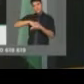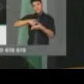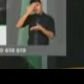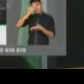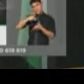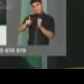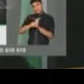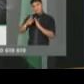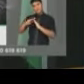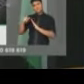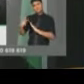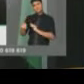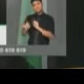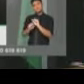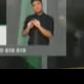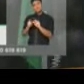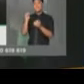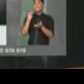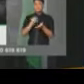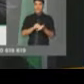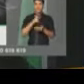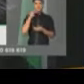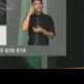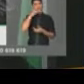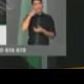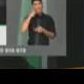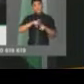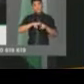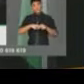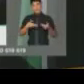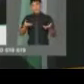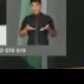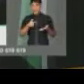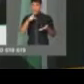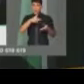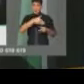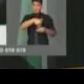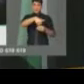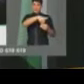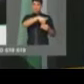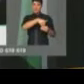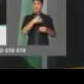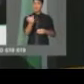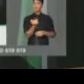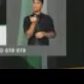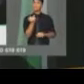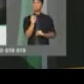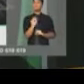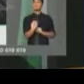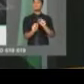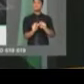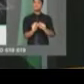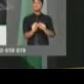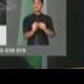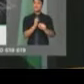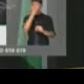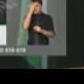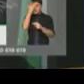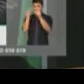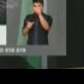vontade política. E por isso que agora nessas eleições é muito importante que o eleitor acompanhe os seus